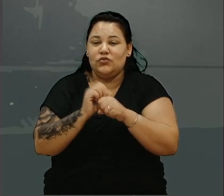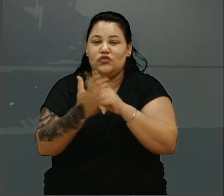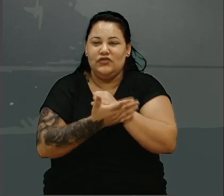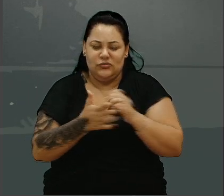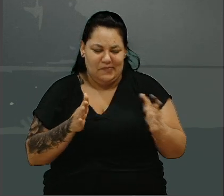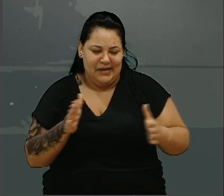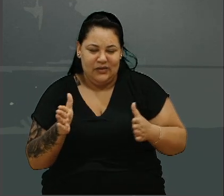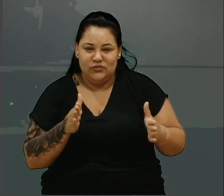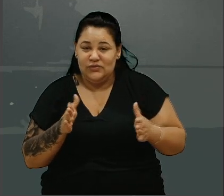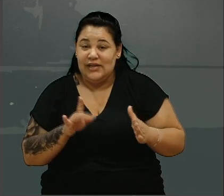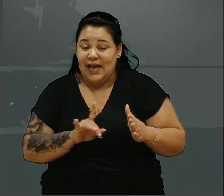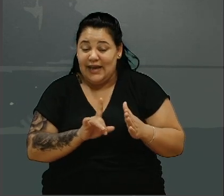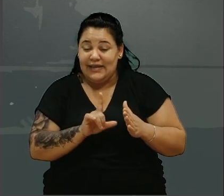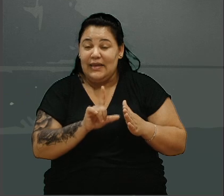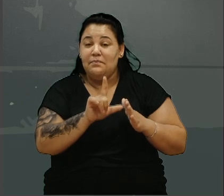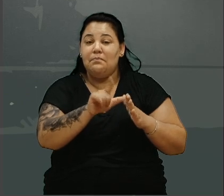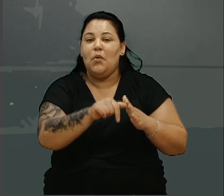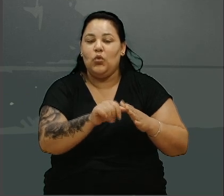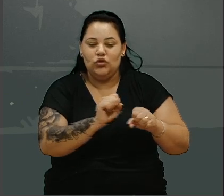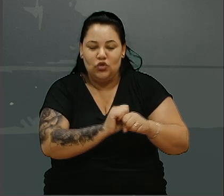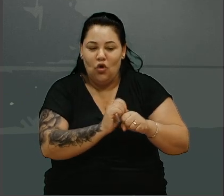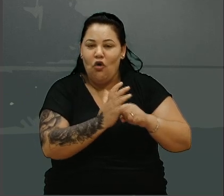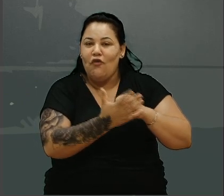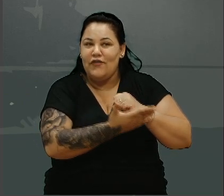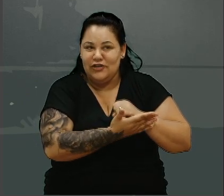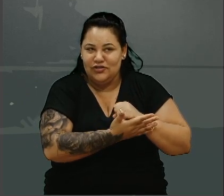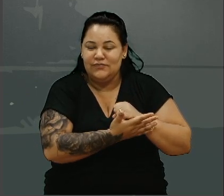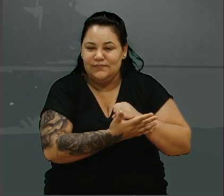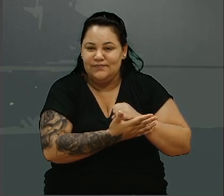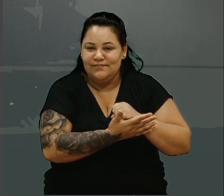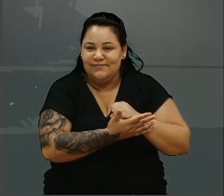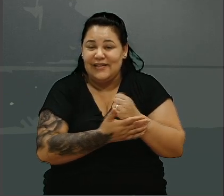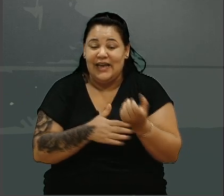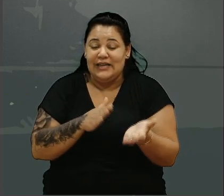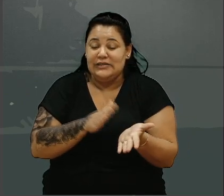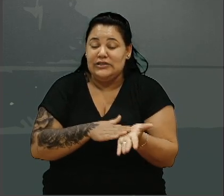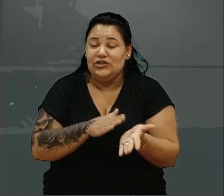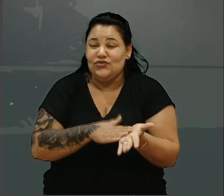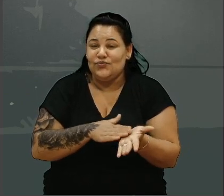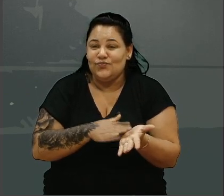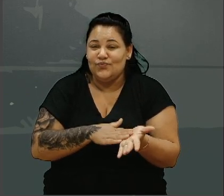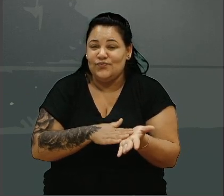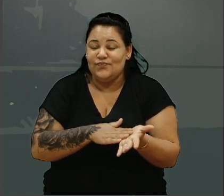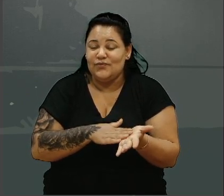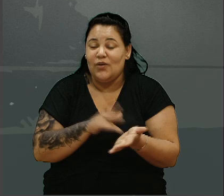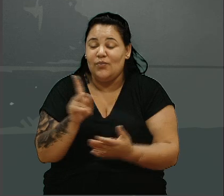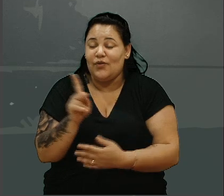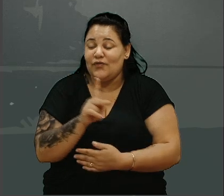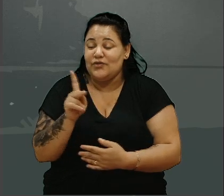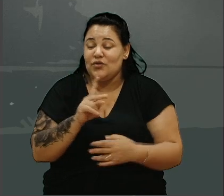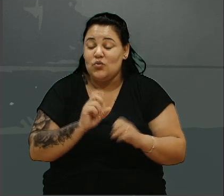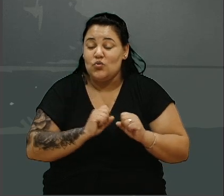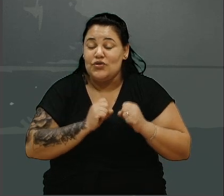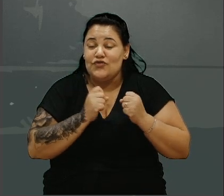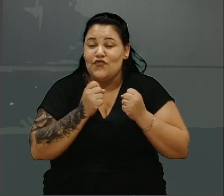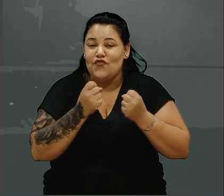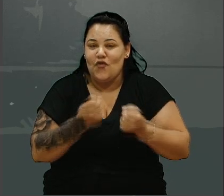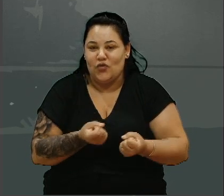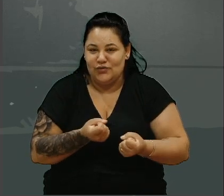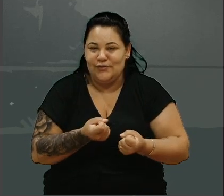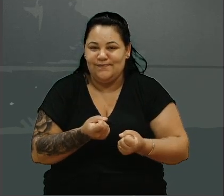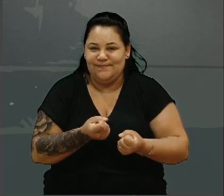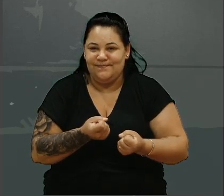momento pós-pandêmico exigiu dos nossos professores um esforço